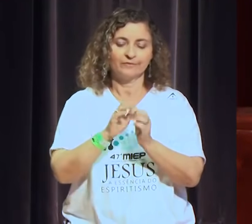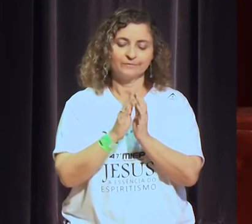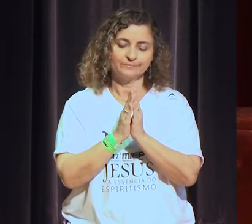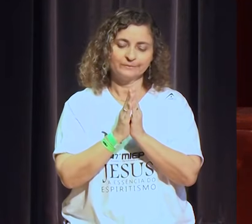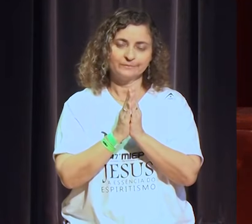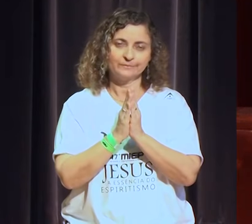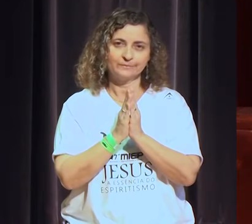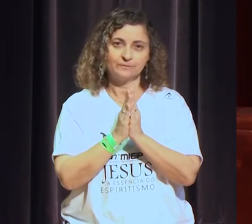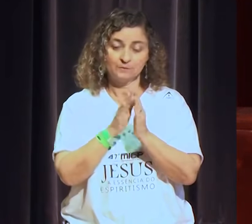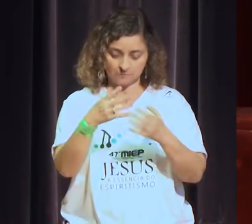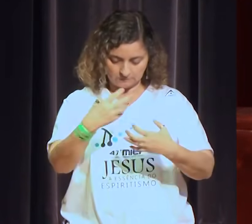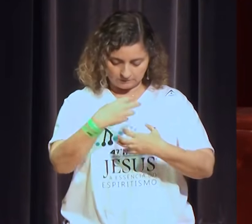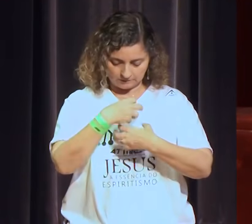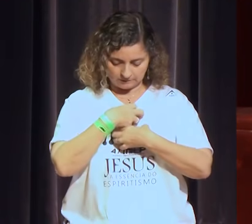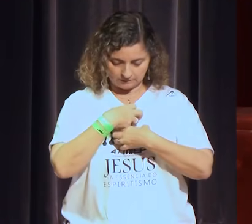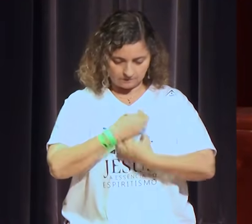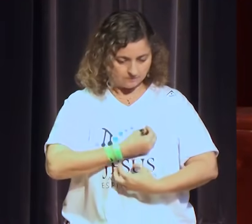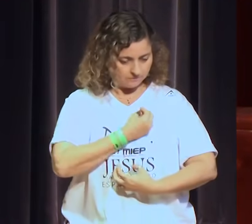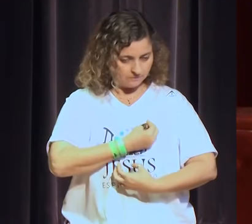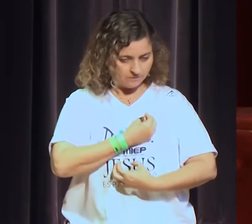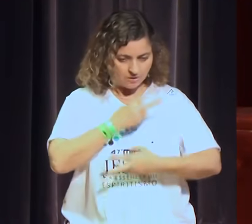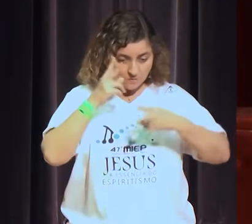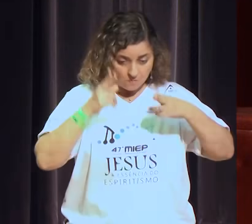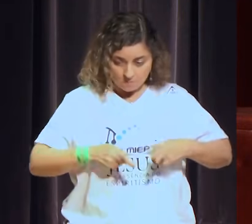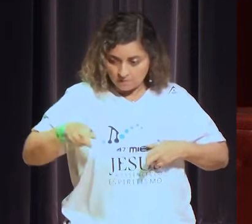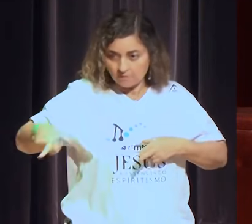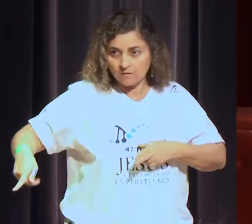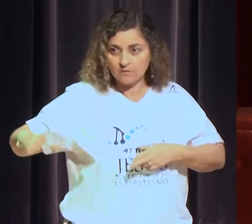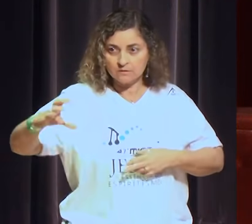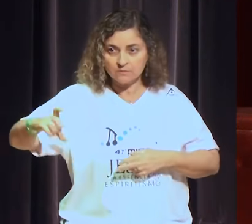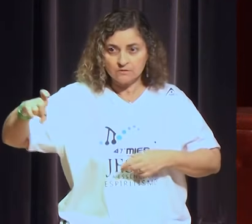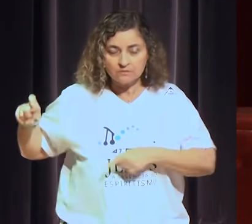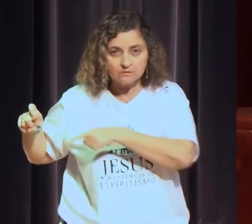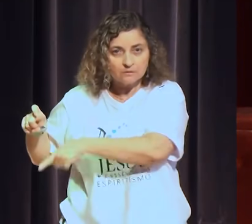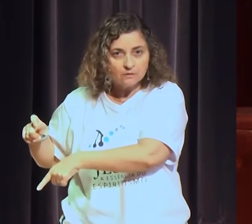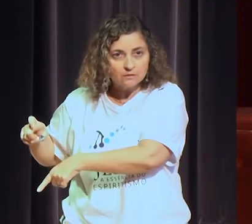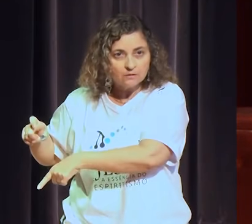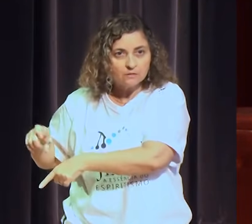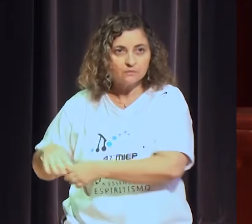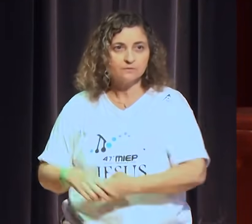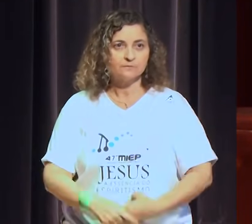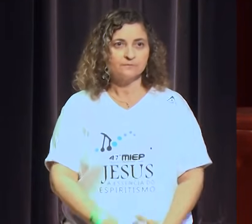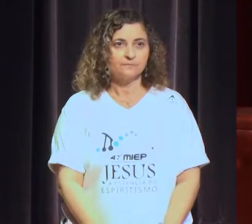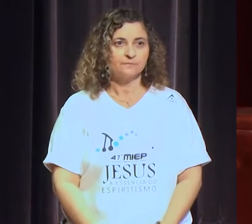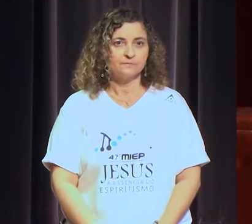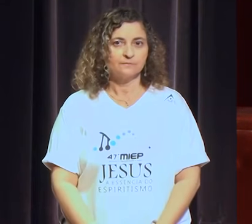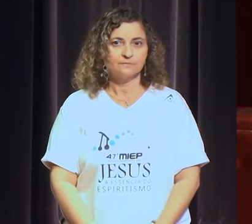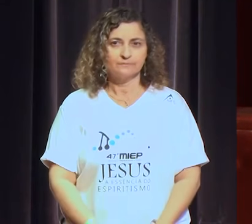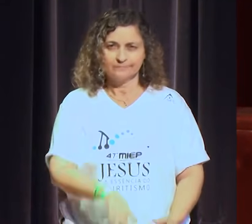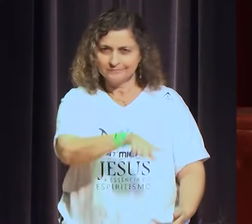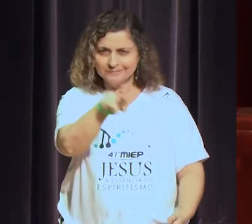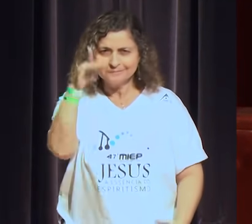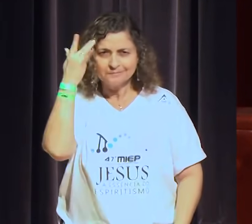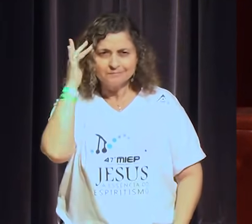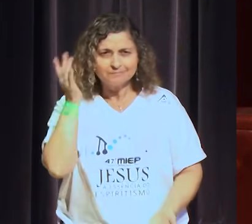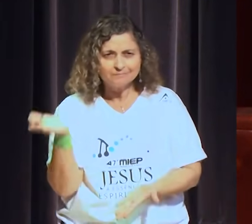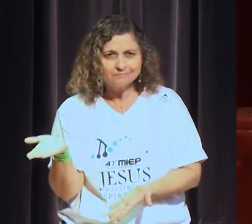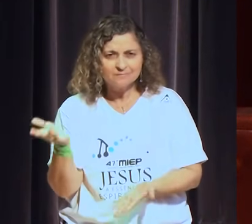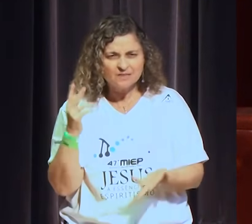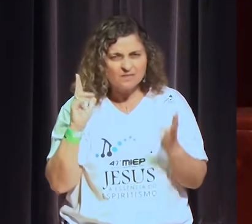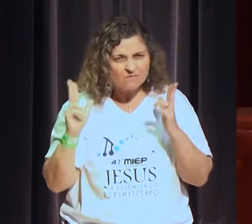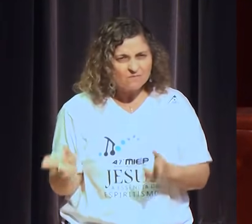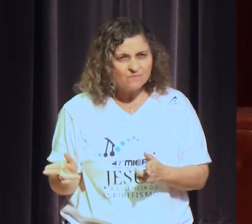Você acha que quando você faz prece, você acha que o que você sente, o que você vive na prece, é o que o Chico vivia?